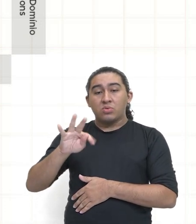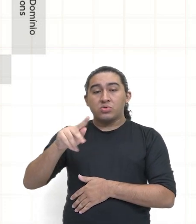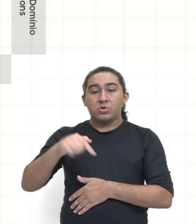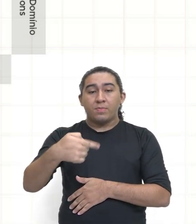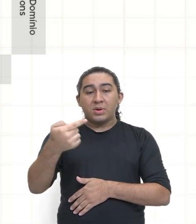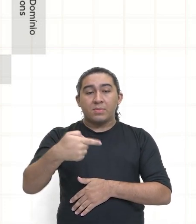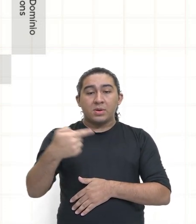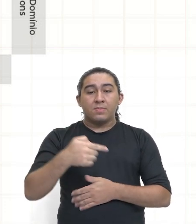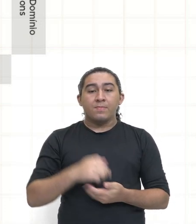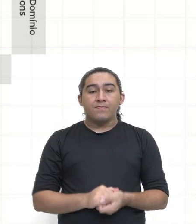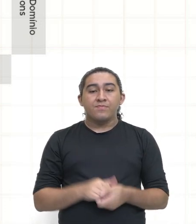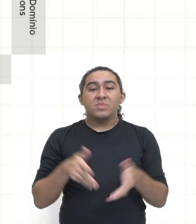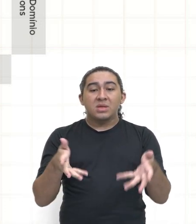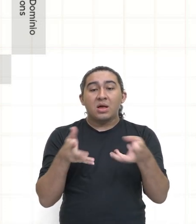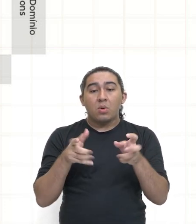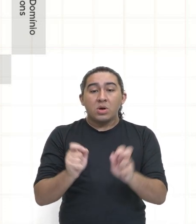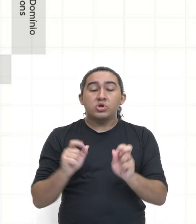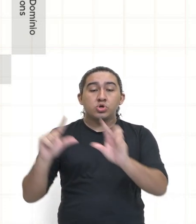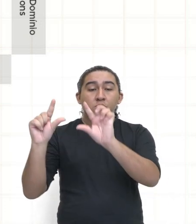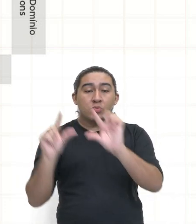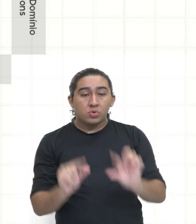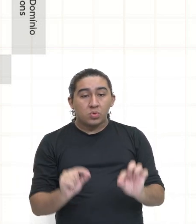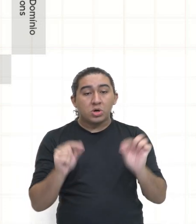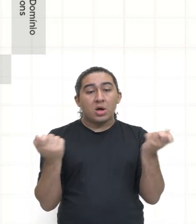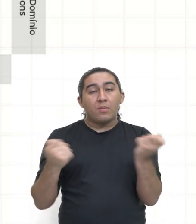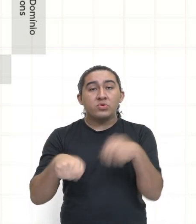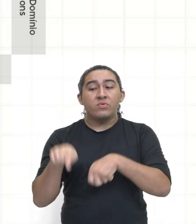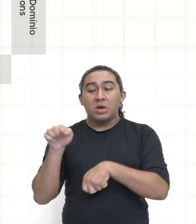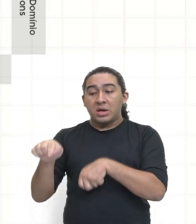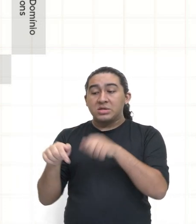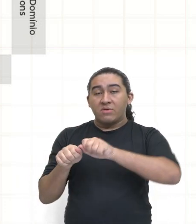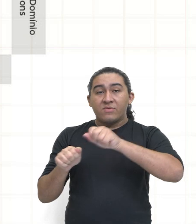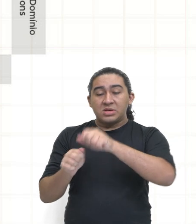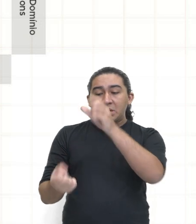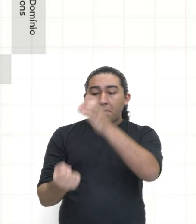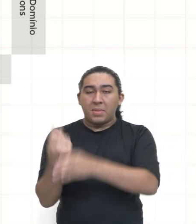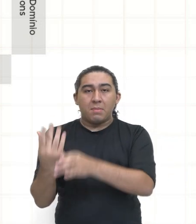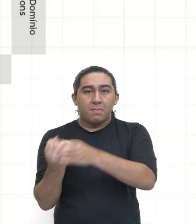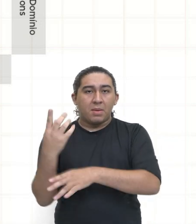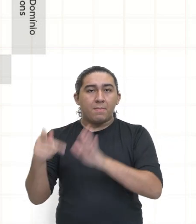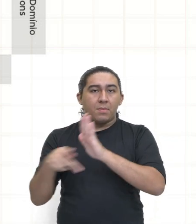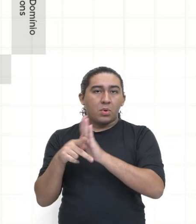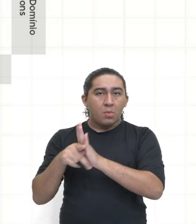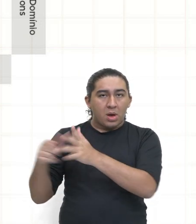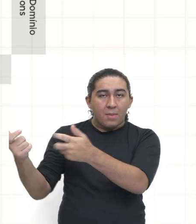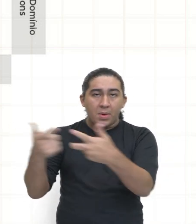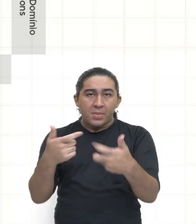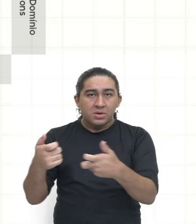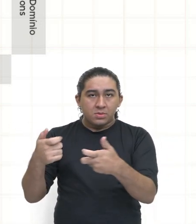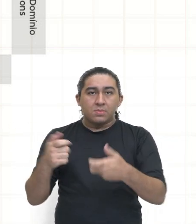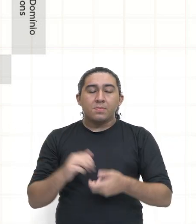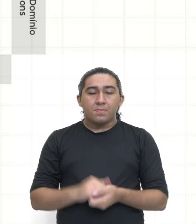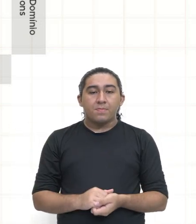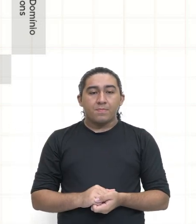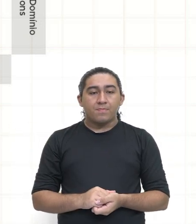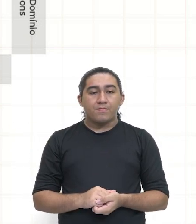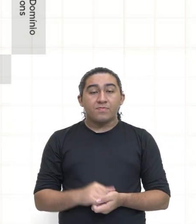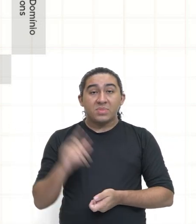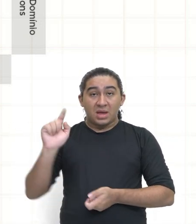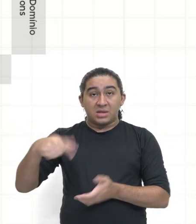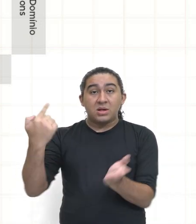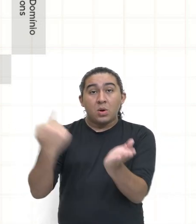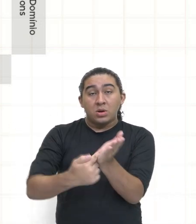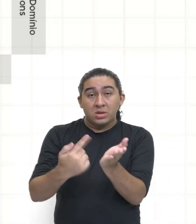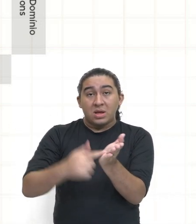que eles queriam ali reduzir a emissão e a produção de armas nucleares, certo? Esse tratado